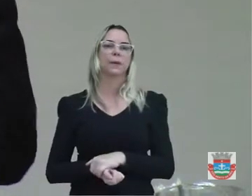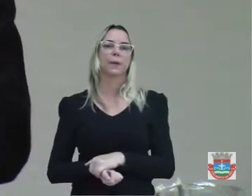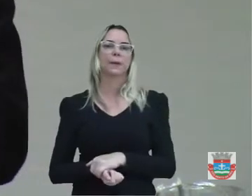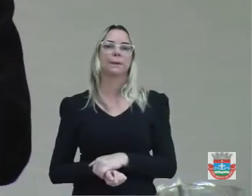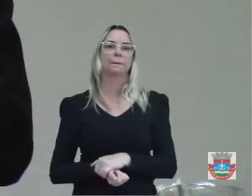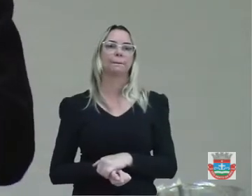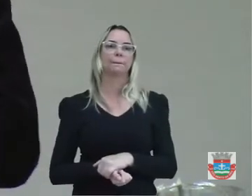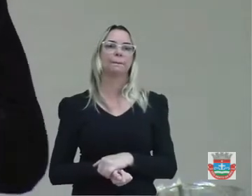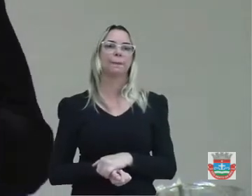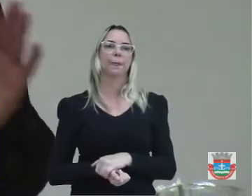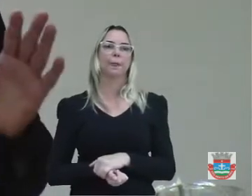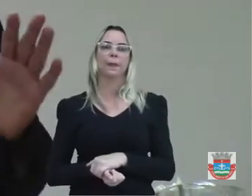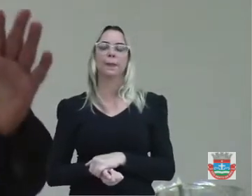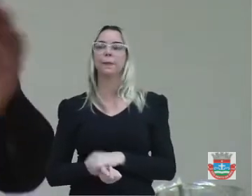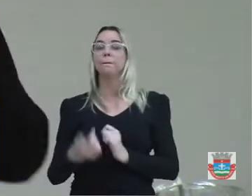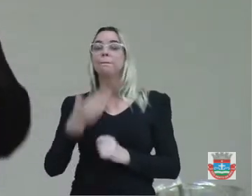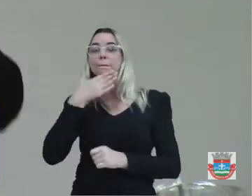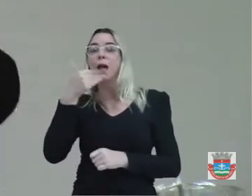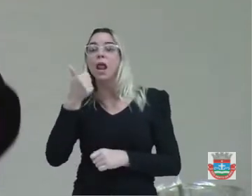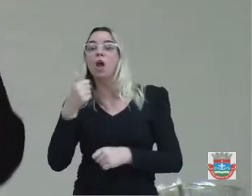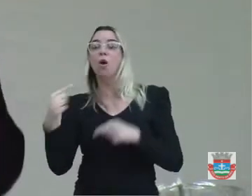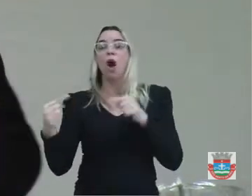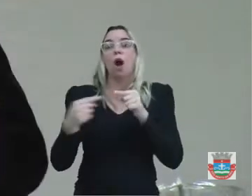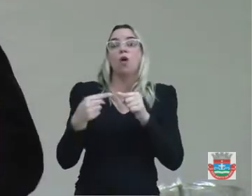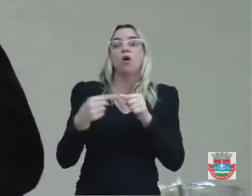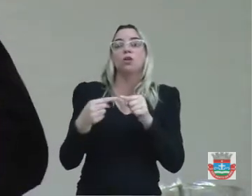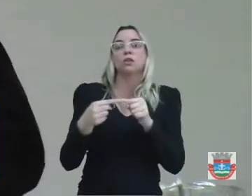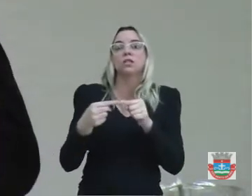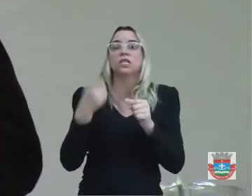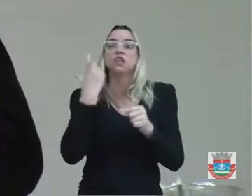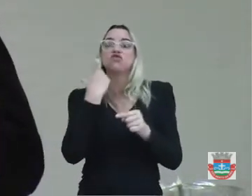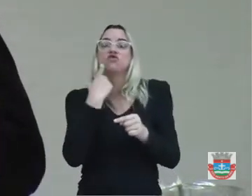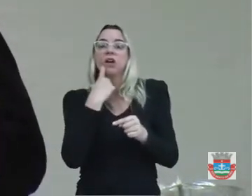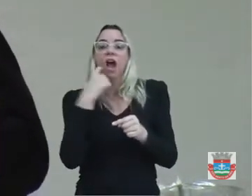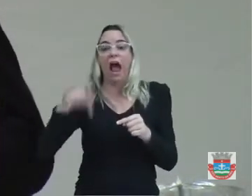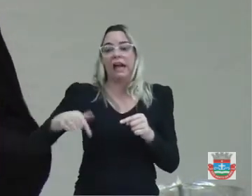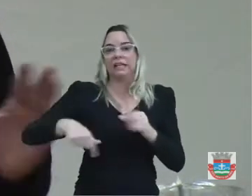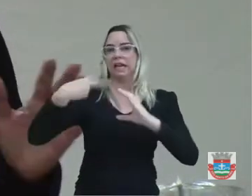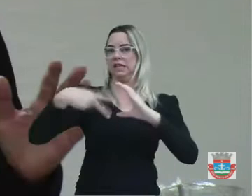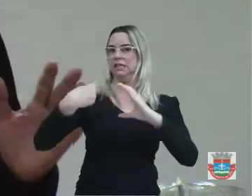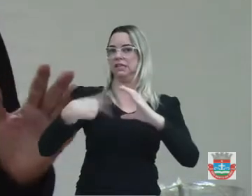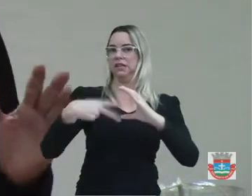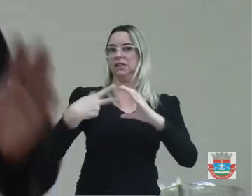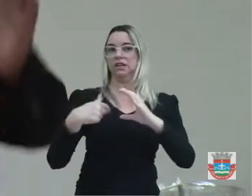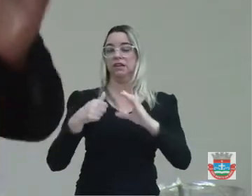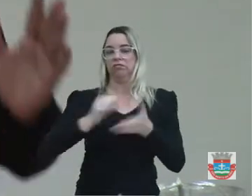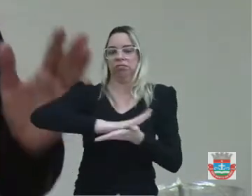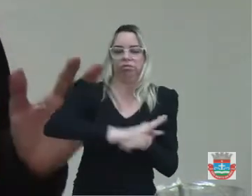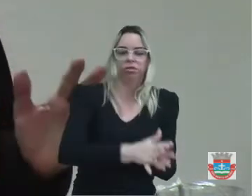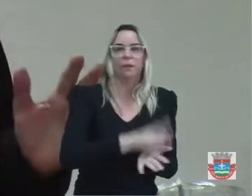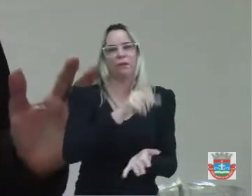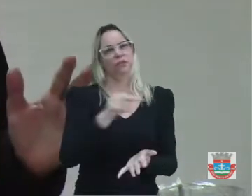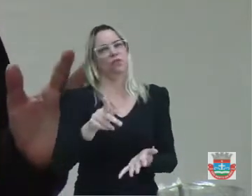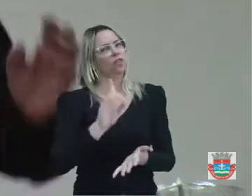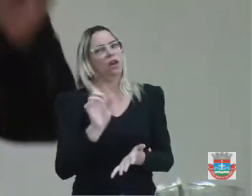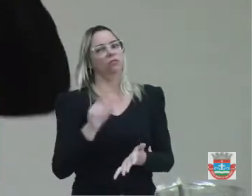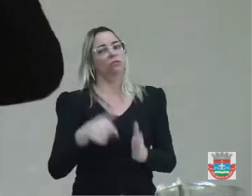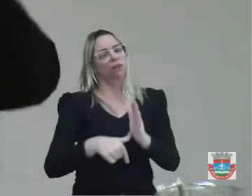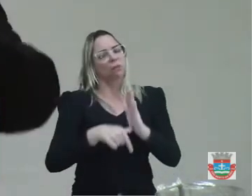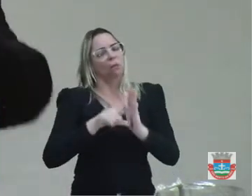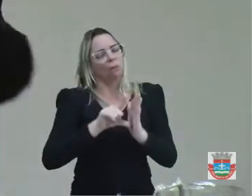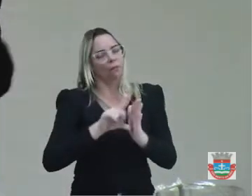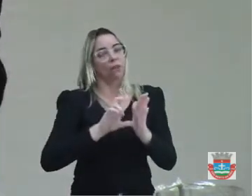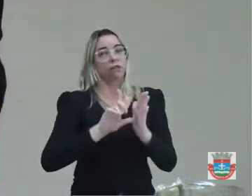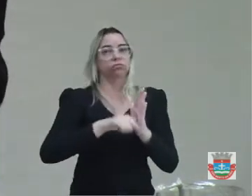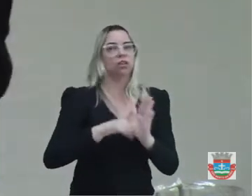Para fazer o melhor, só que aqui nessa casa, não foi votado nada aqui nessa casa para prejudicar professor, nem ano passado, nem ano atrasado. Eu quero